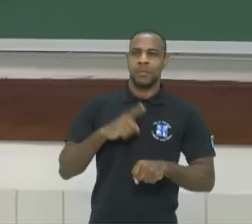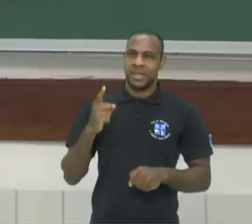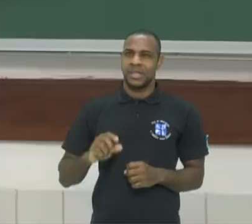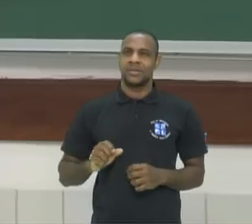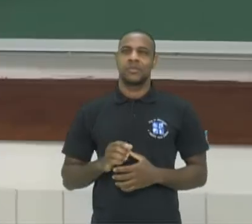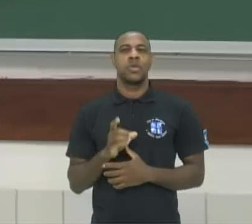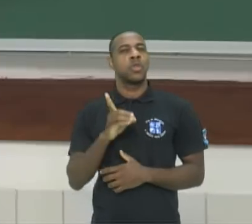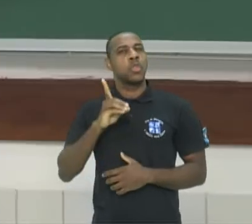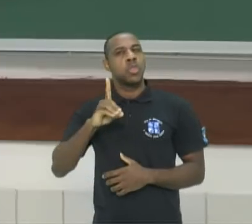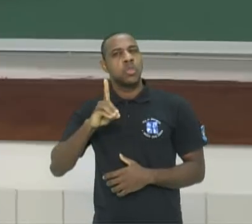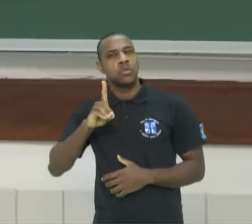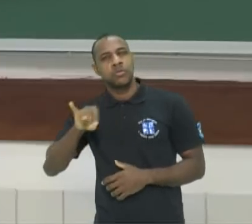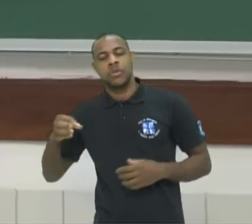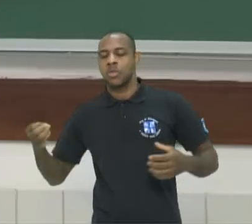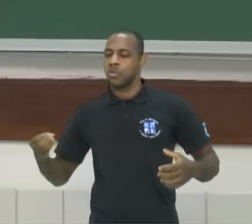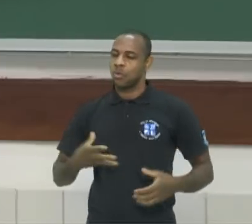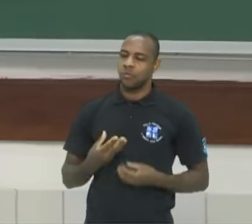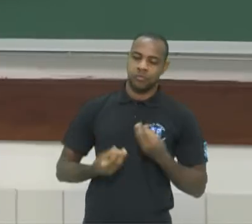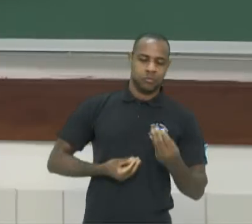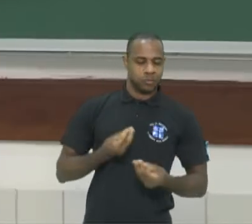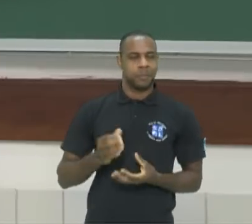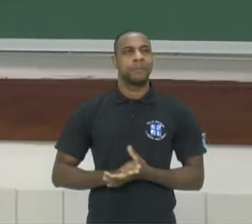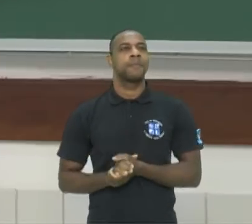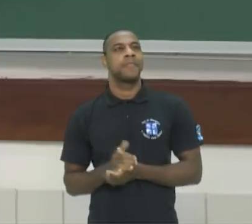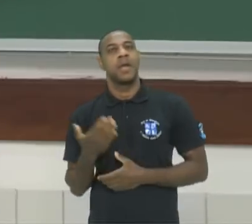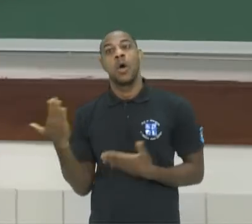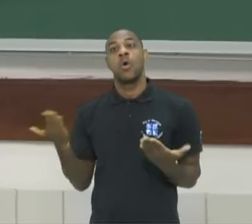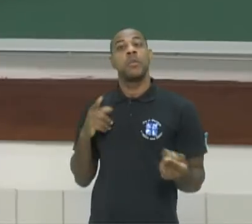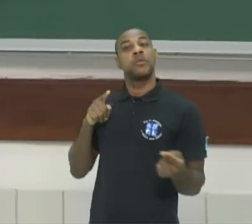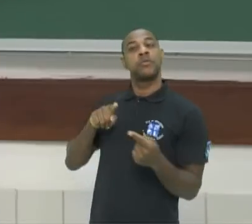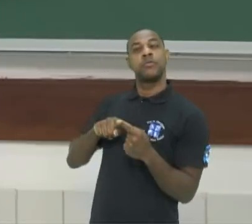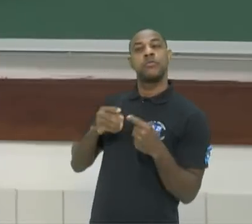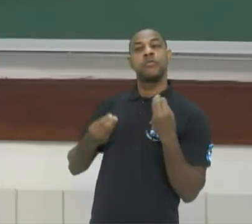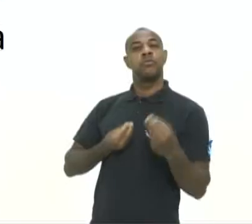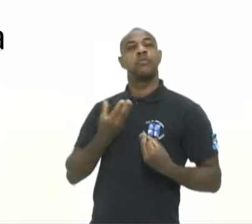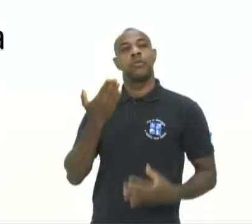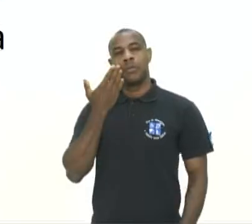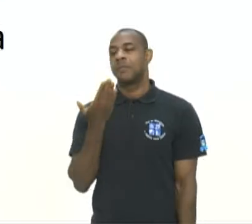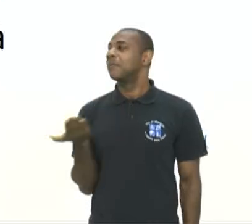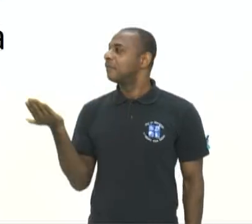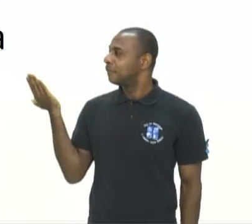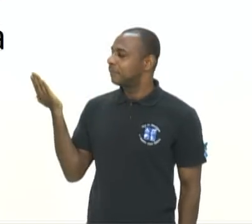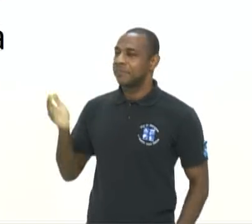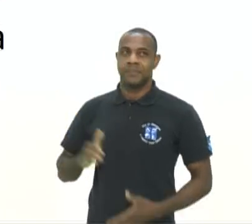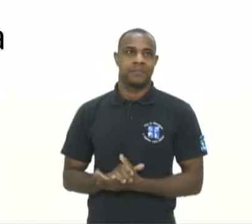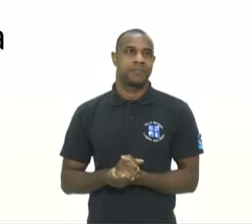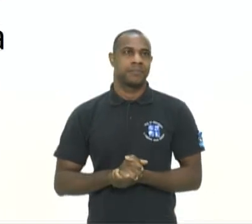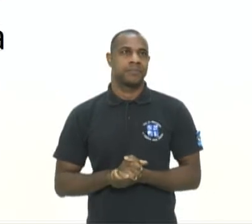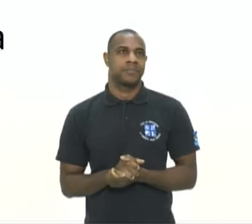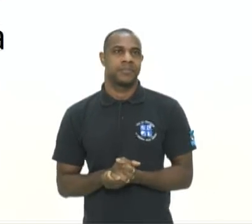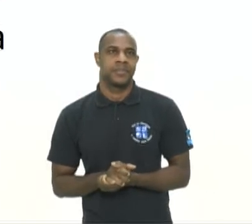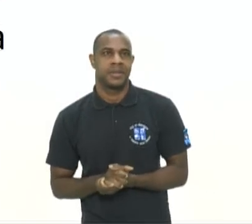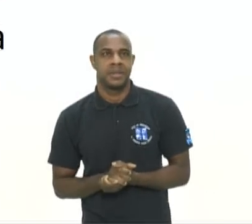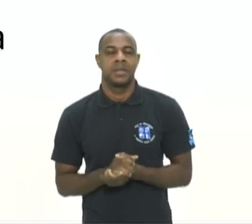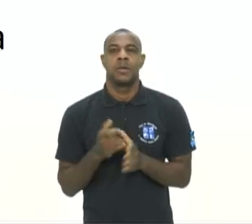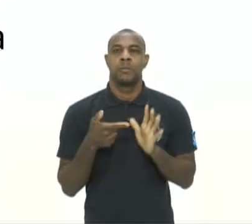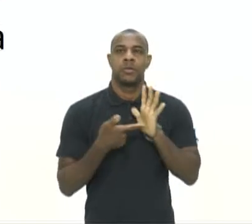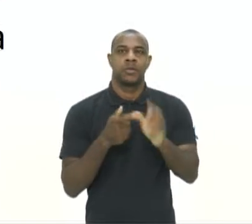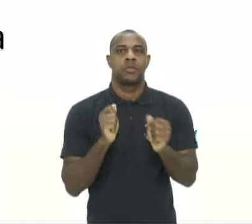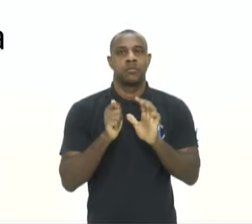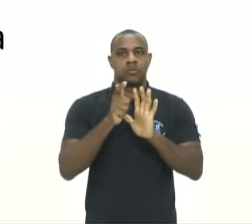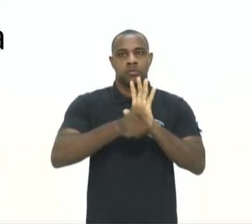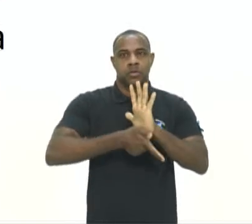né, e bem satisfeitos. Qual o nosso objetivo da aula de hoje? Vamos lá? Objetivos da aula: identificar